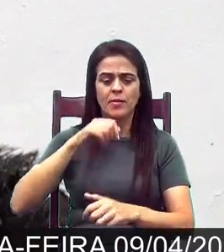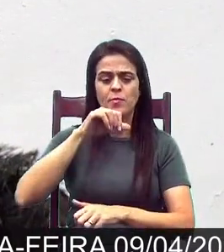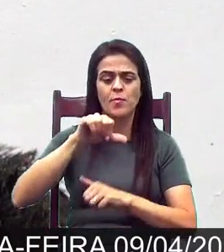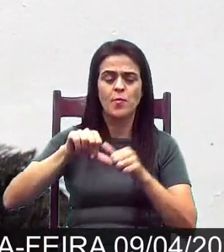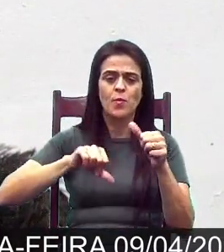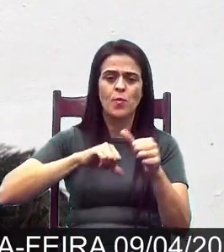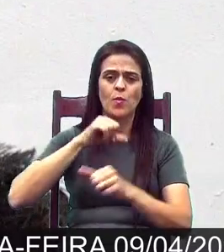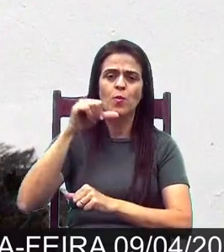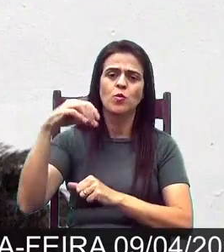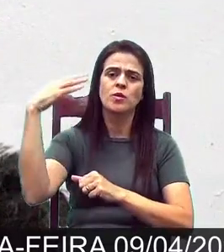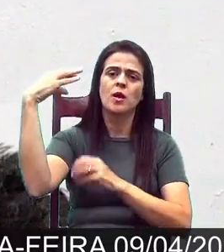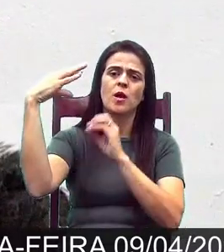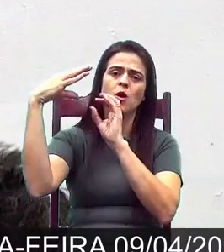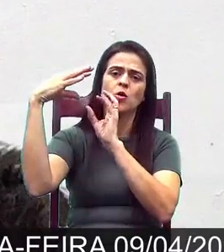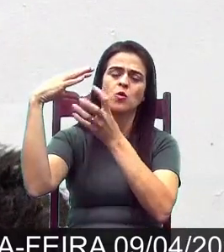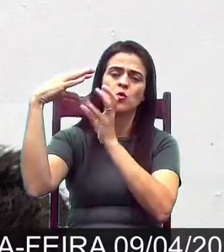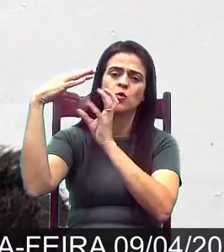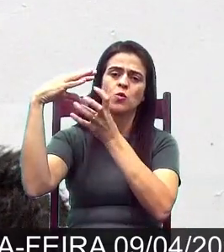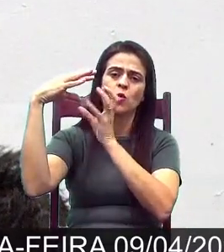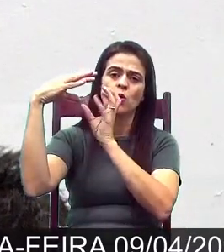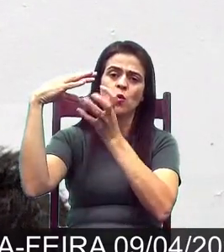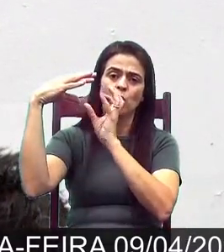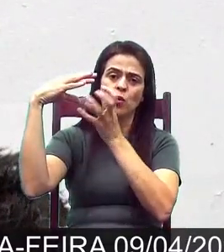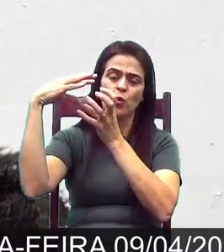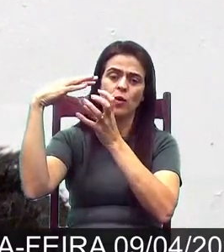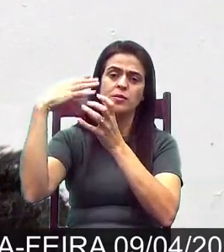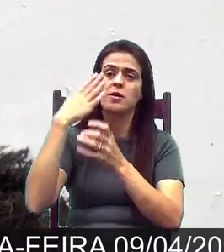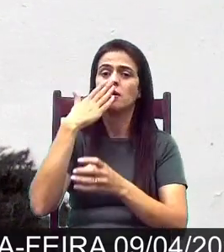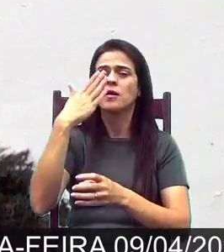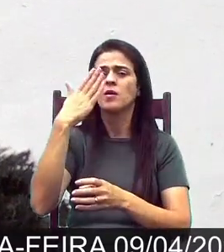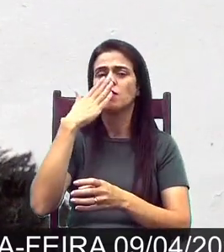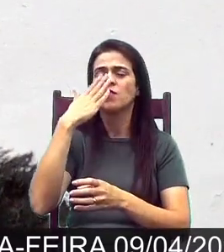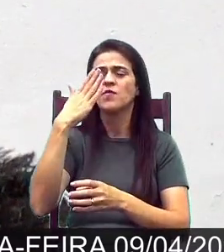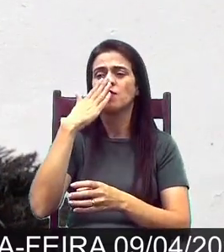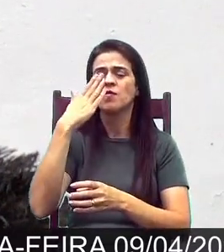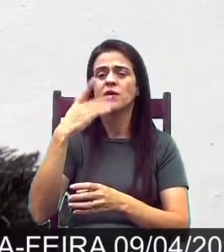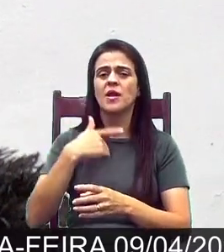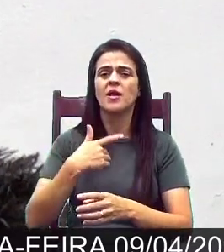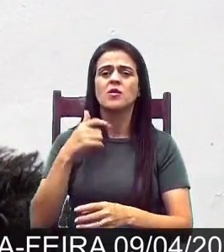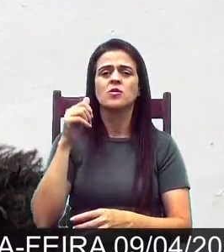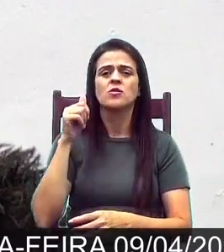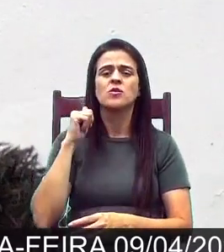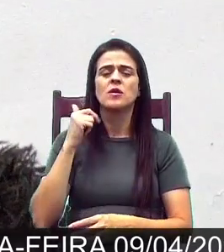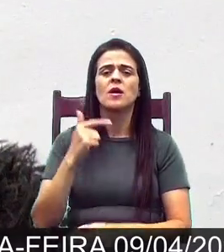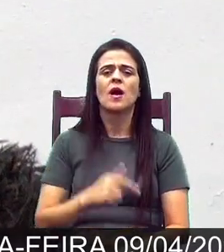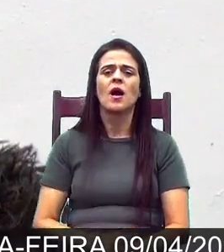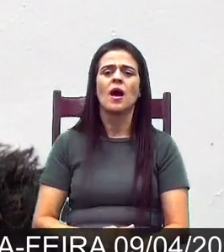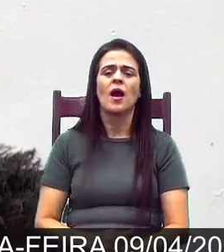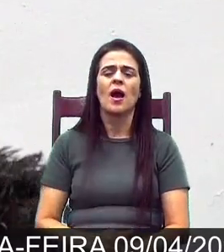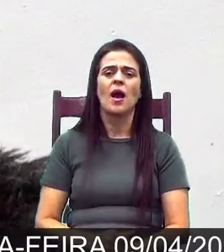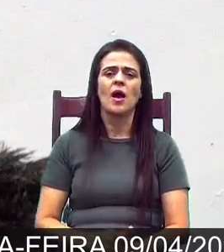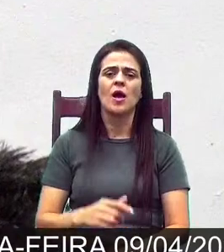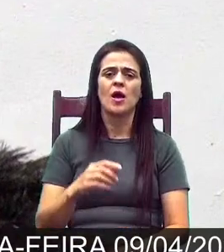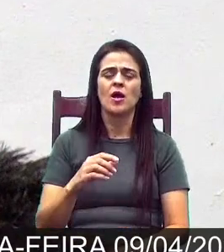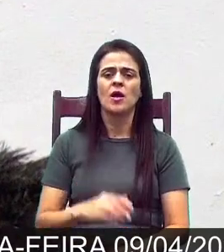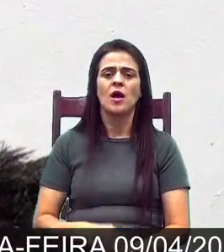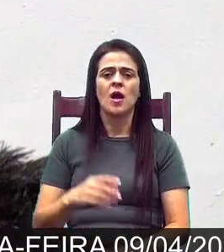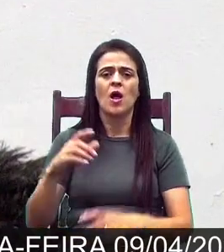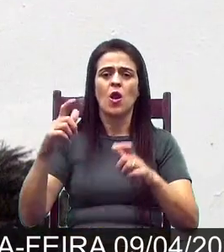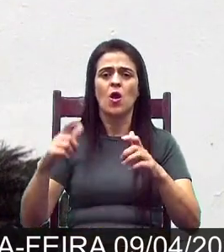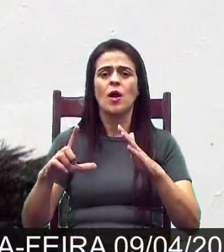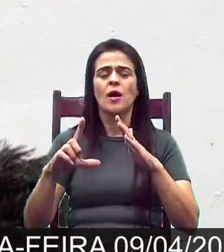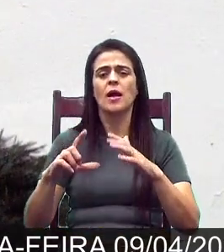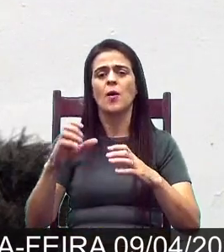de lâmpadas do poste neste mesmo endereço em frente à torneadora Santa Luzia. O pessoal nos